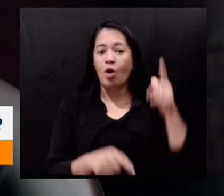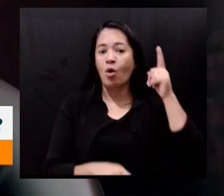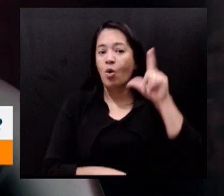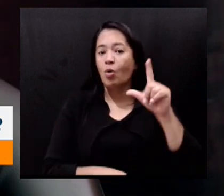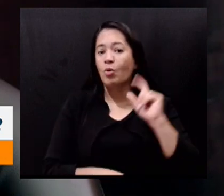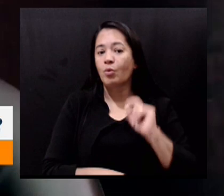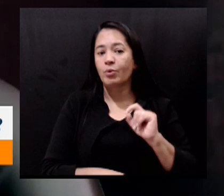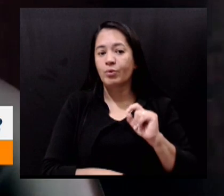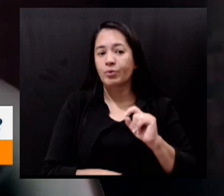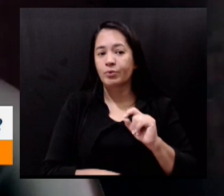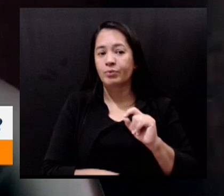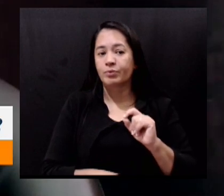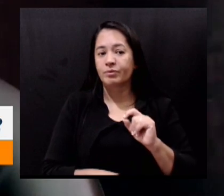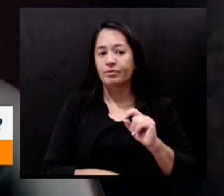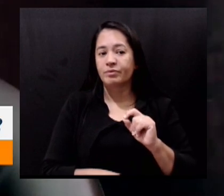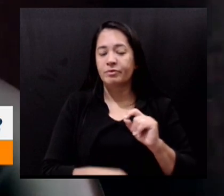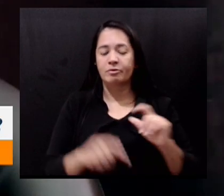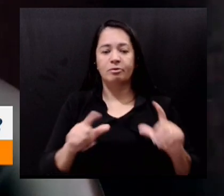um destaque